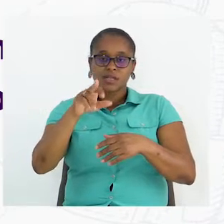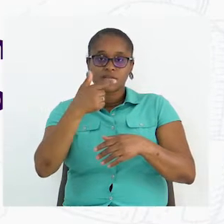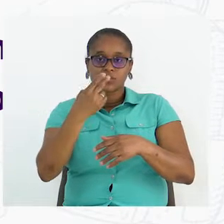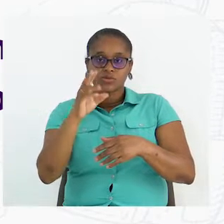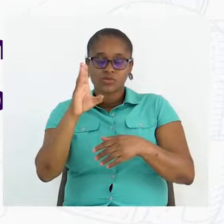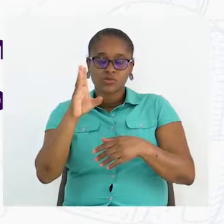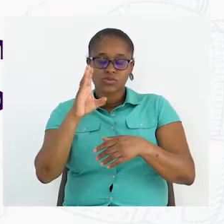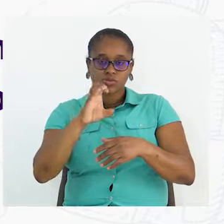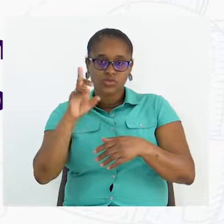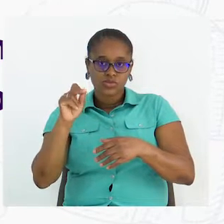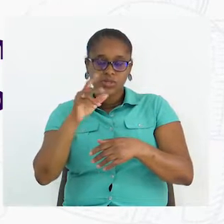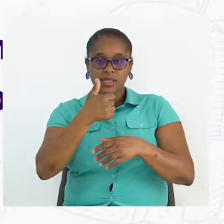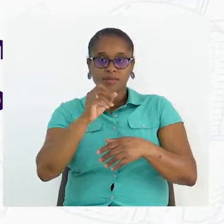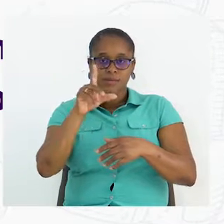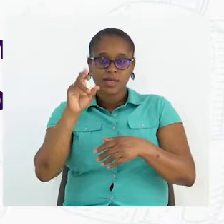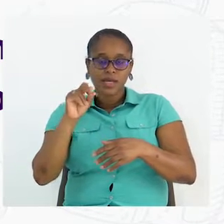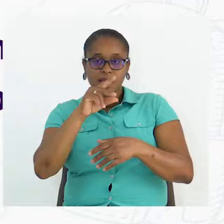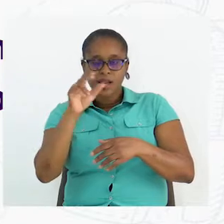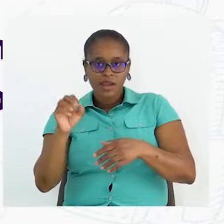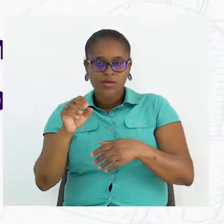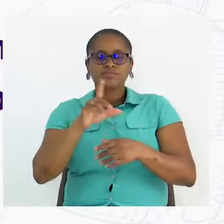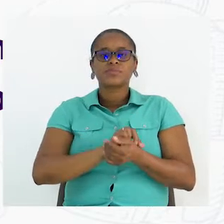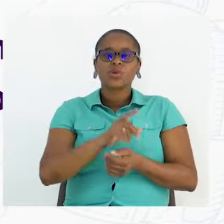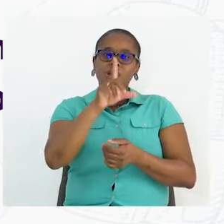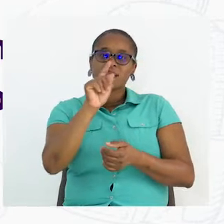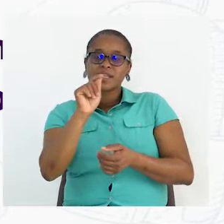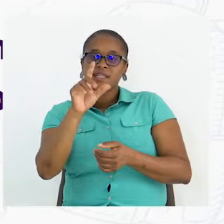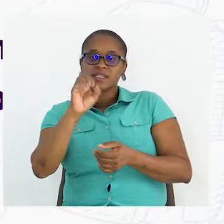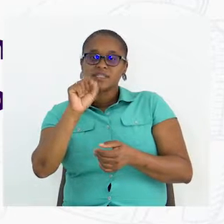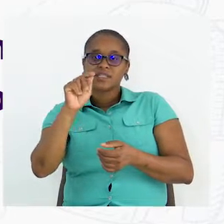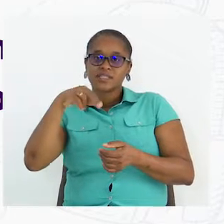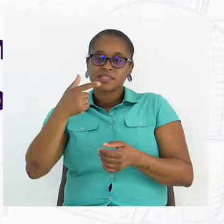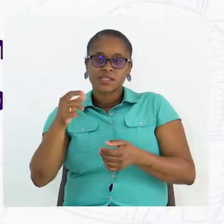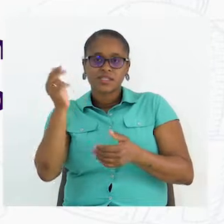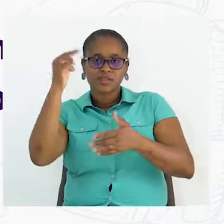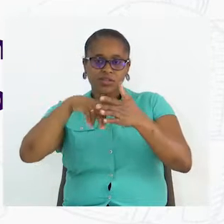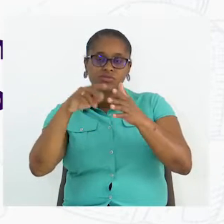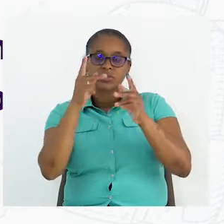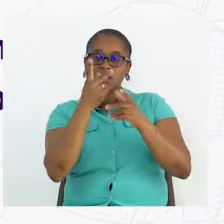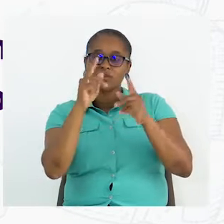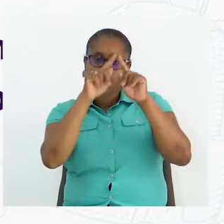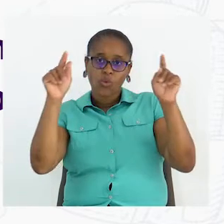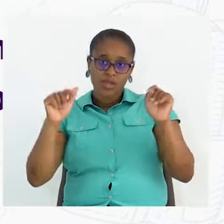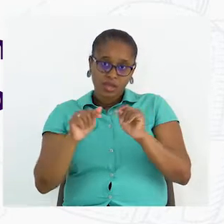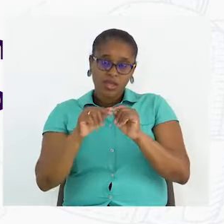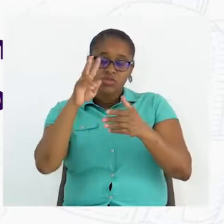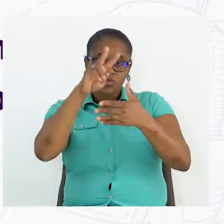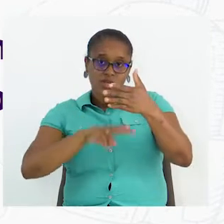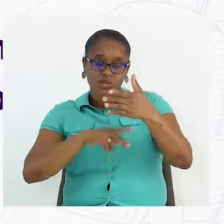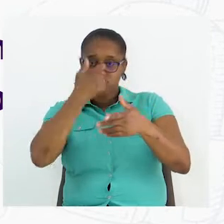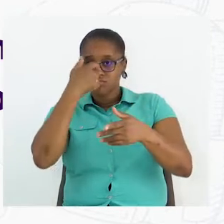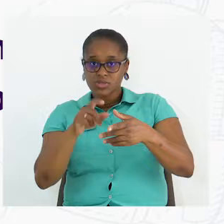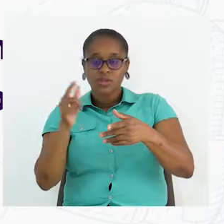situa-se dentro das vinhetas. É o texto do narrador, que fornece informações complementares e vem em